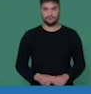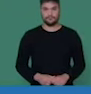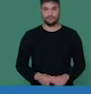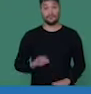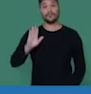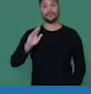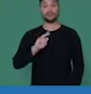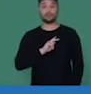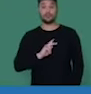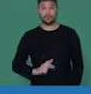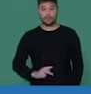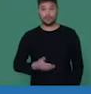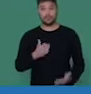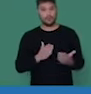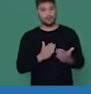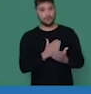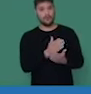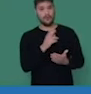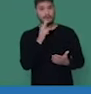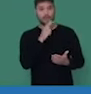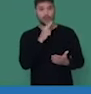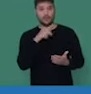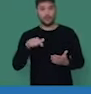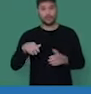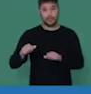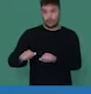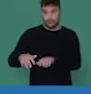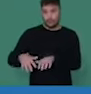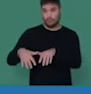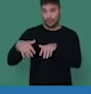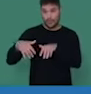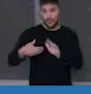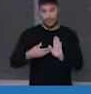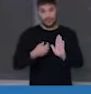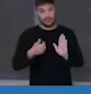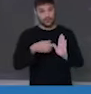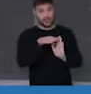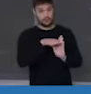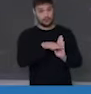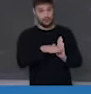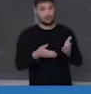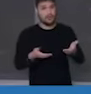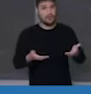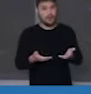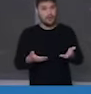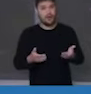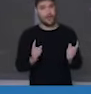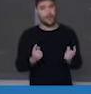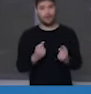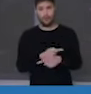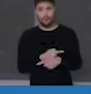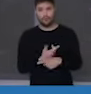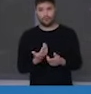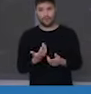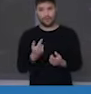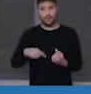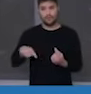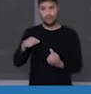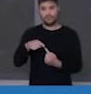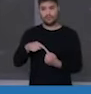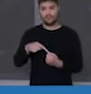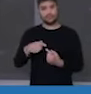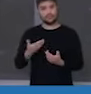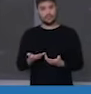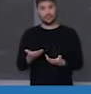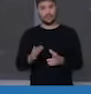Senhor presidente, foi aprovada a urgência por esse plenário. O pedido de retirada de pauta nesse momento contraria até o espírito da anualidade